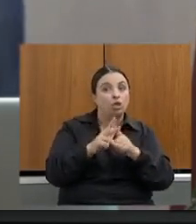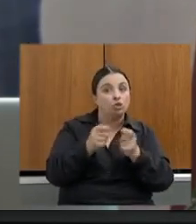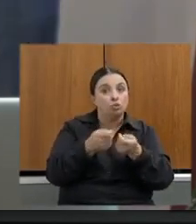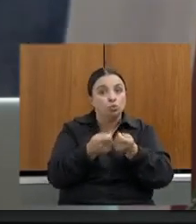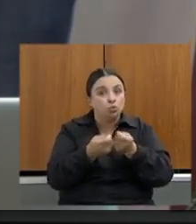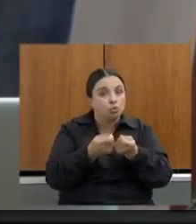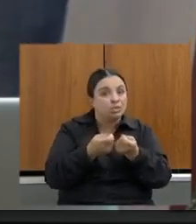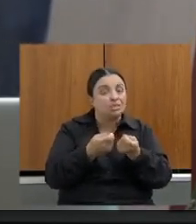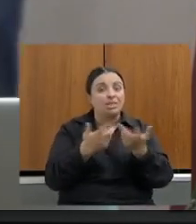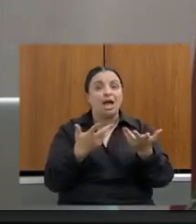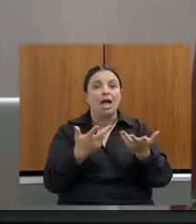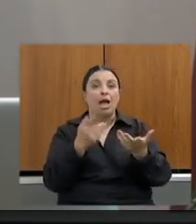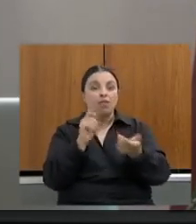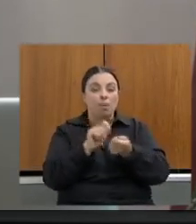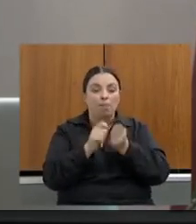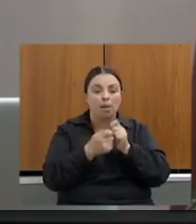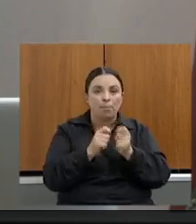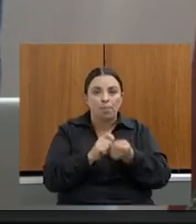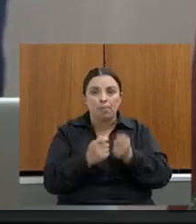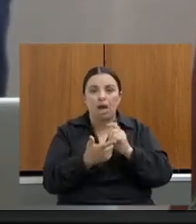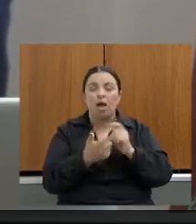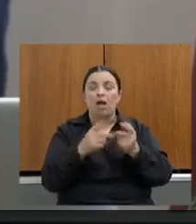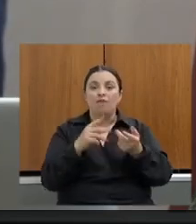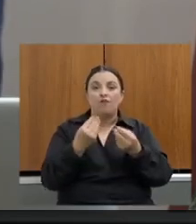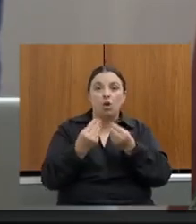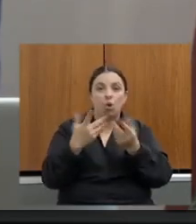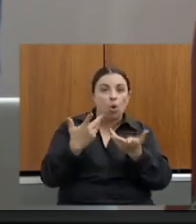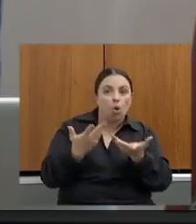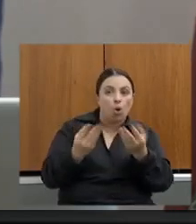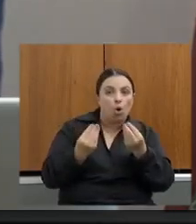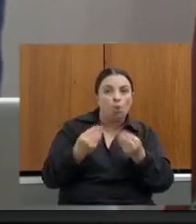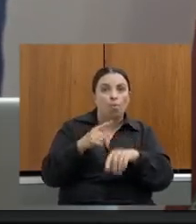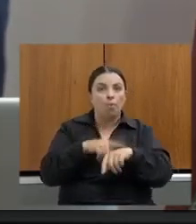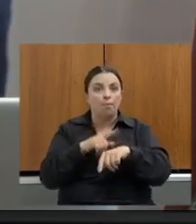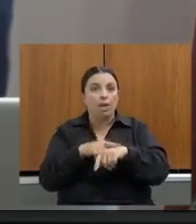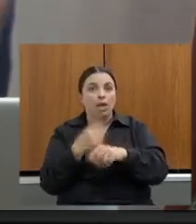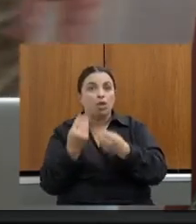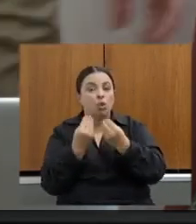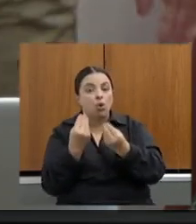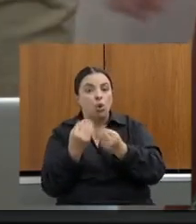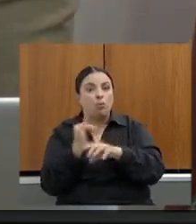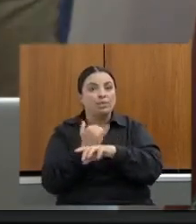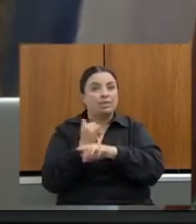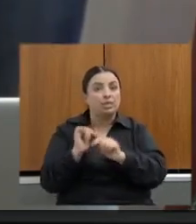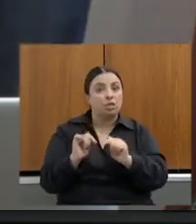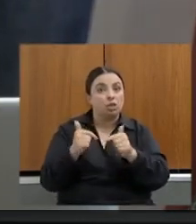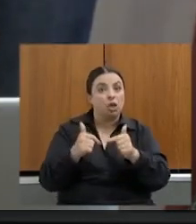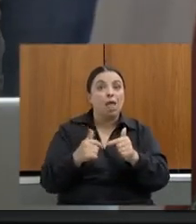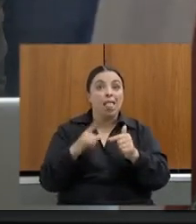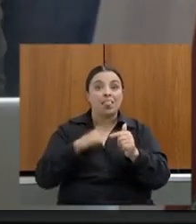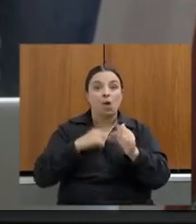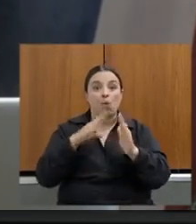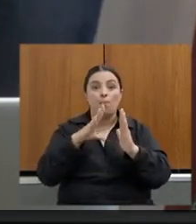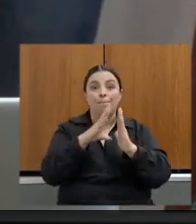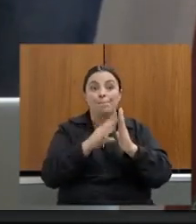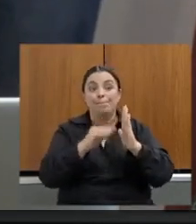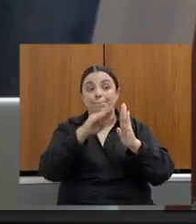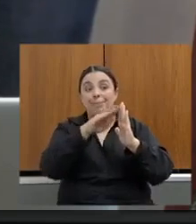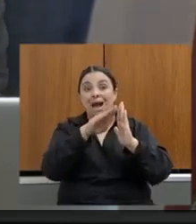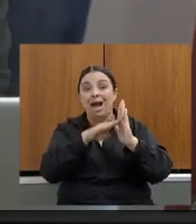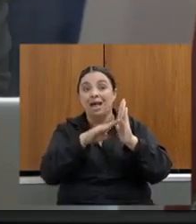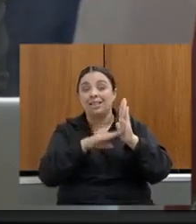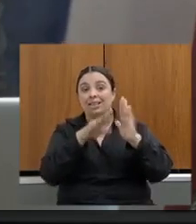determinar as circunstâncias o momento a forma de atuação padronizar e a coisa fica bem amarrada